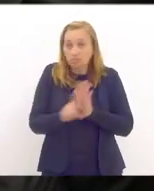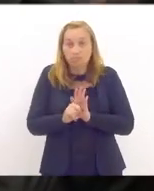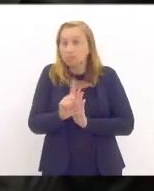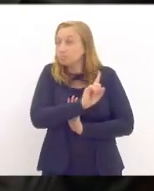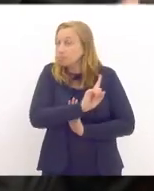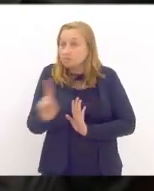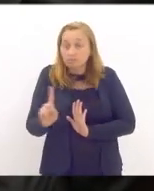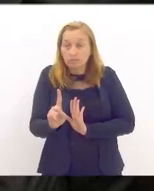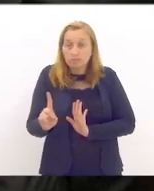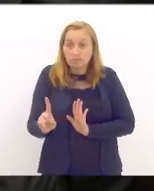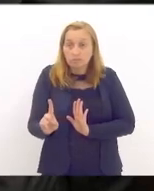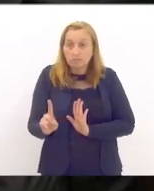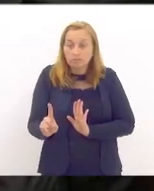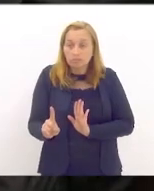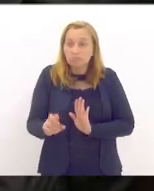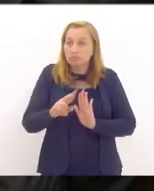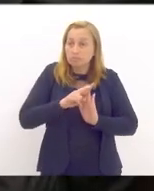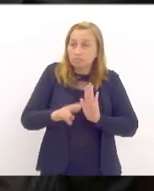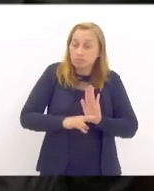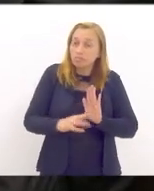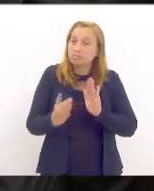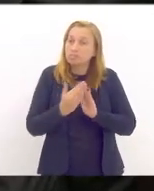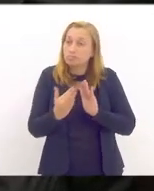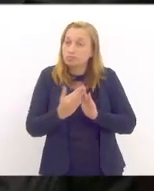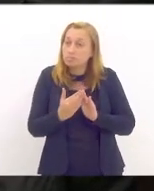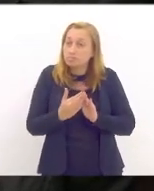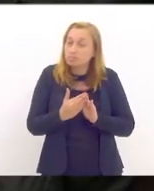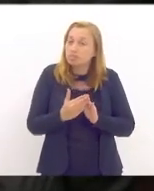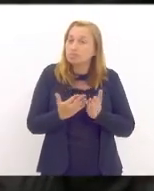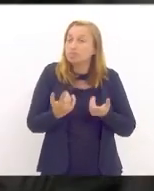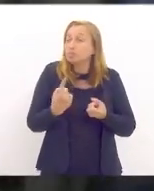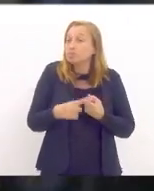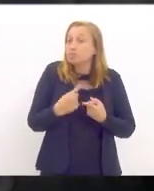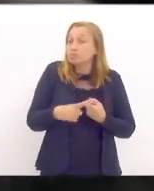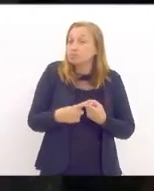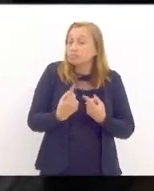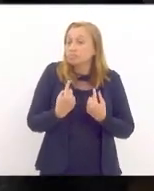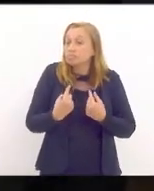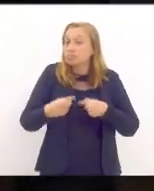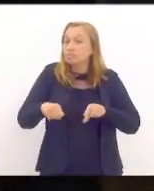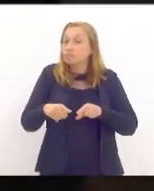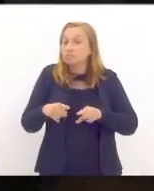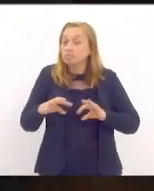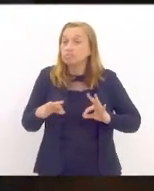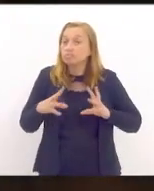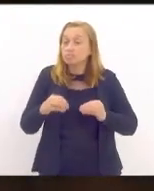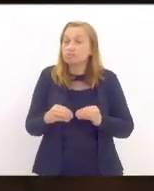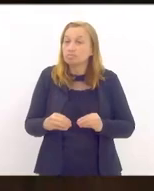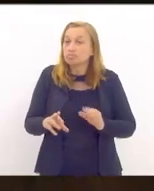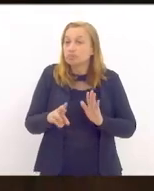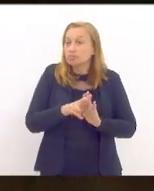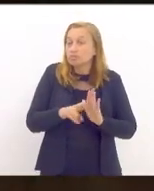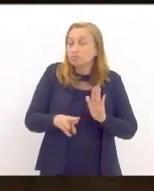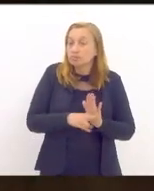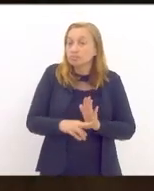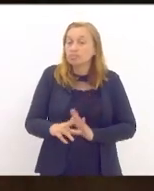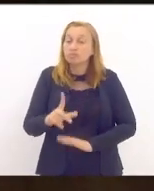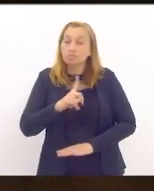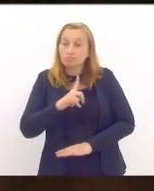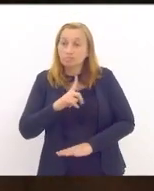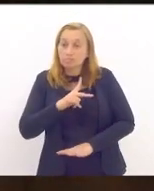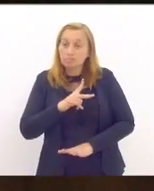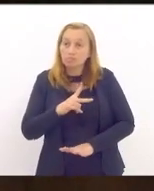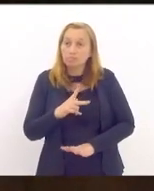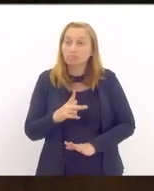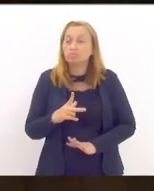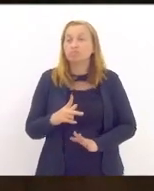repito não há no regimento da casa essa previsão até porque ela é contraditório que o próprio rendimento fala o empreendimento o